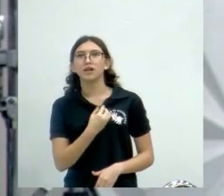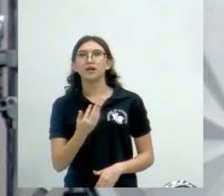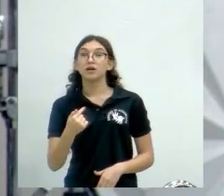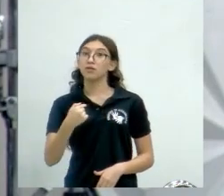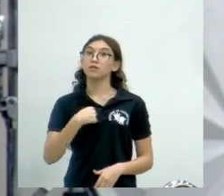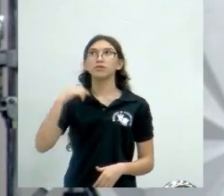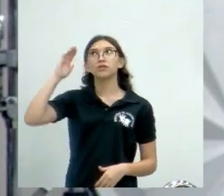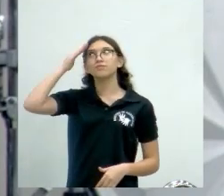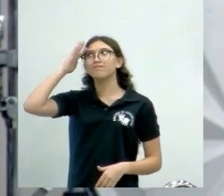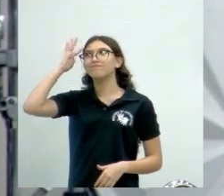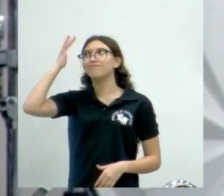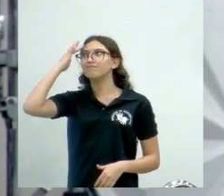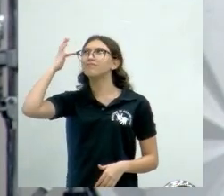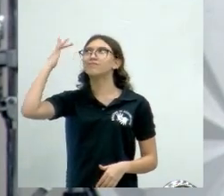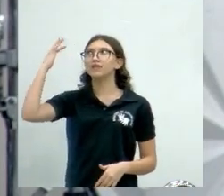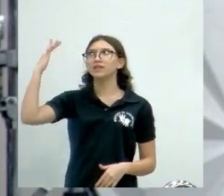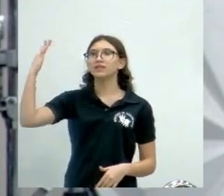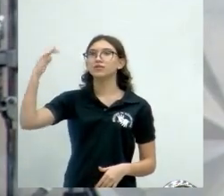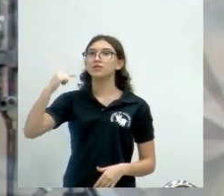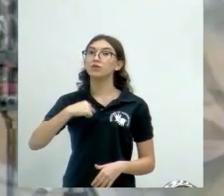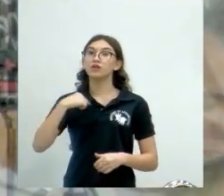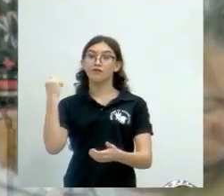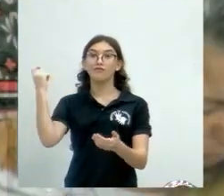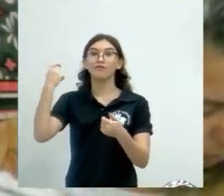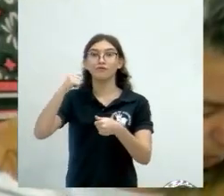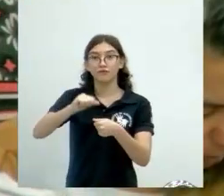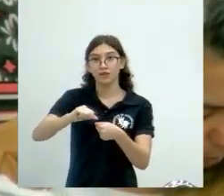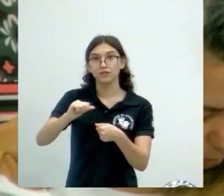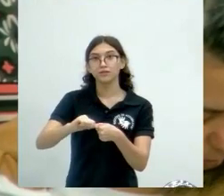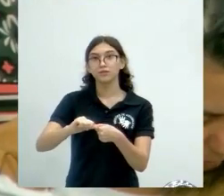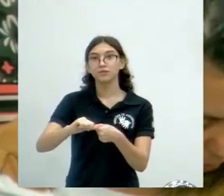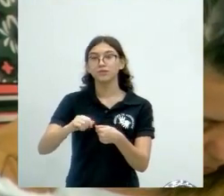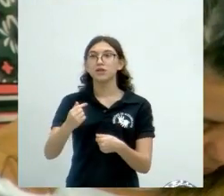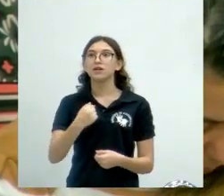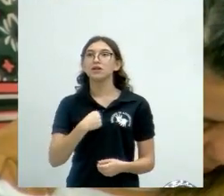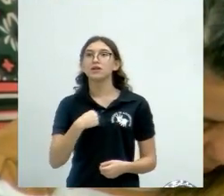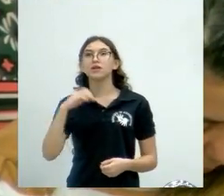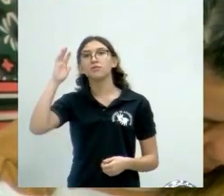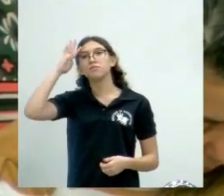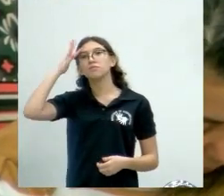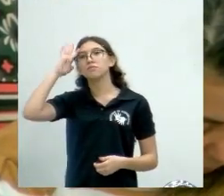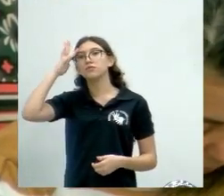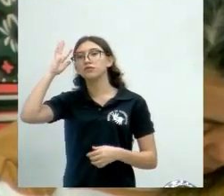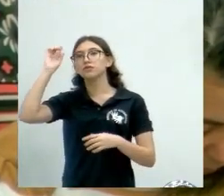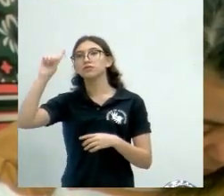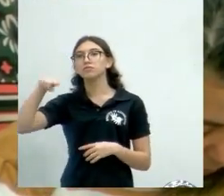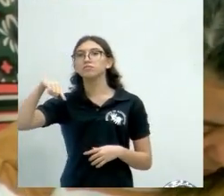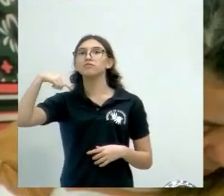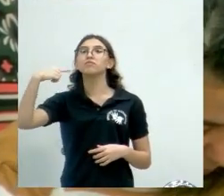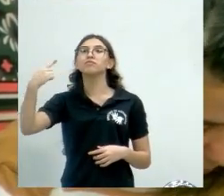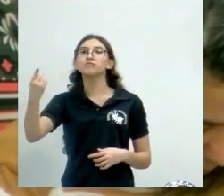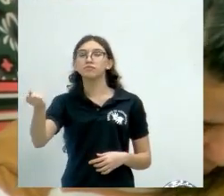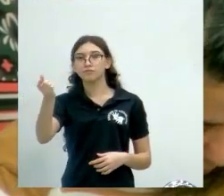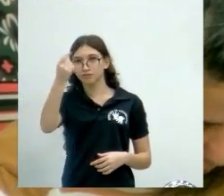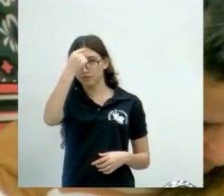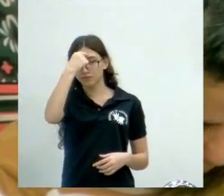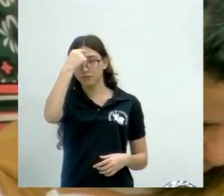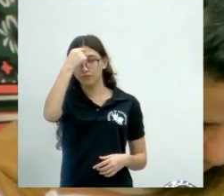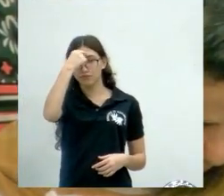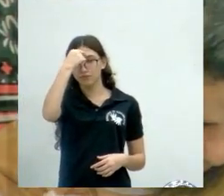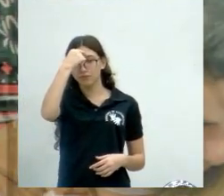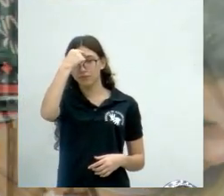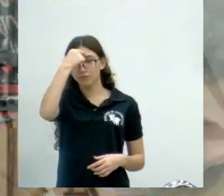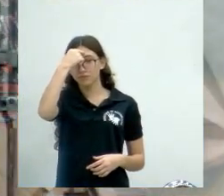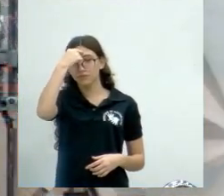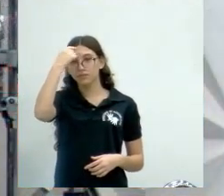pensar, como na minha maneira de agir. Sabedoria não apenas como algo intelectual, mas algo que se